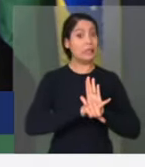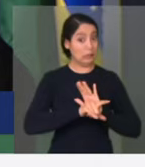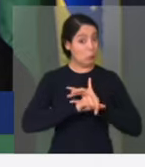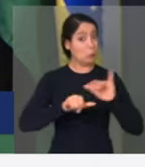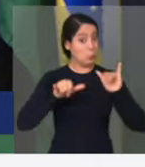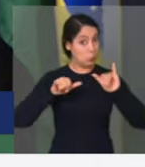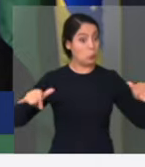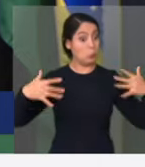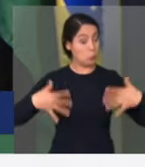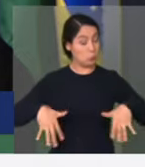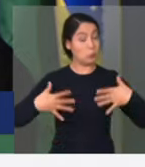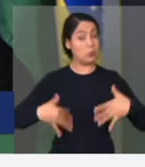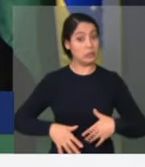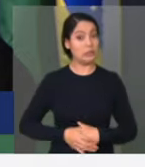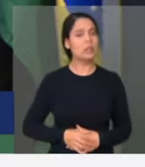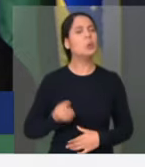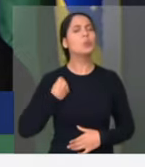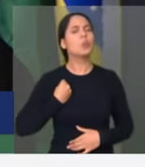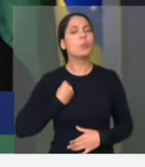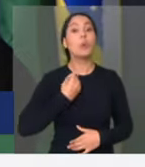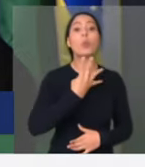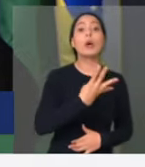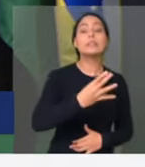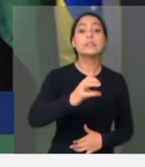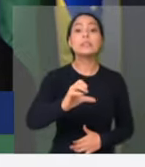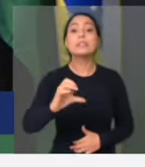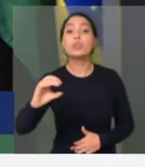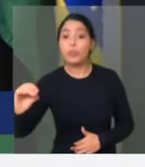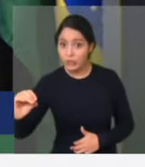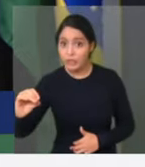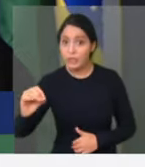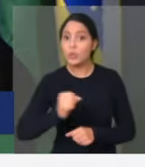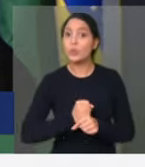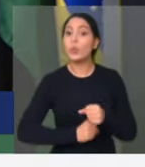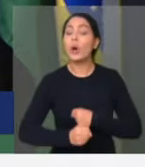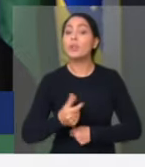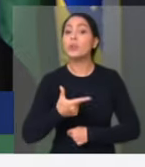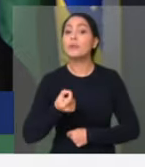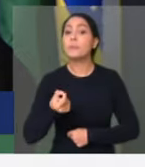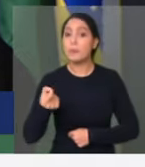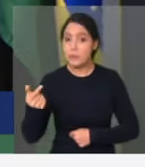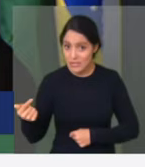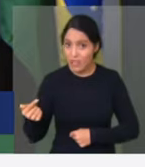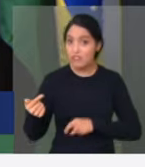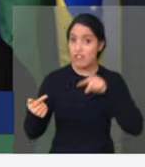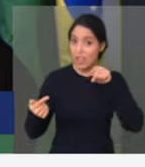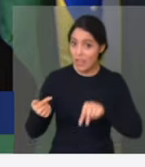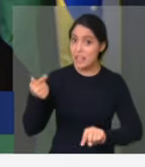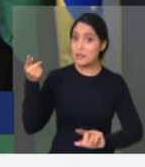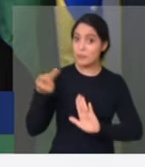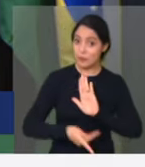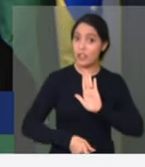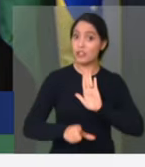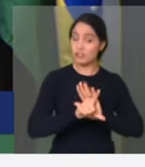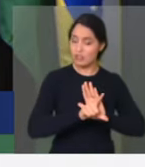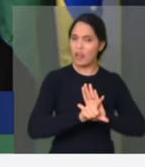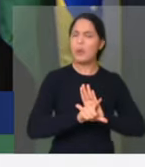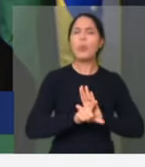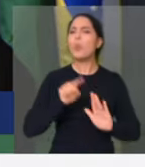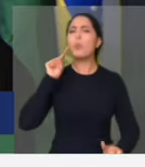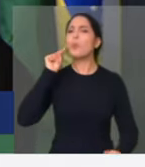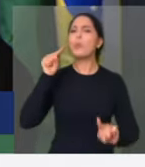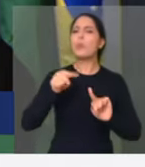projeto de lei 490/2007 projeto que altera o processo de